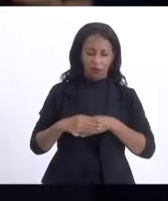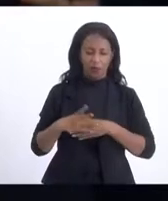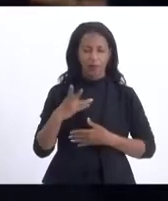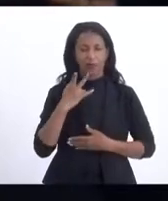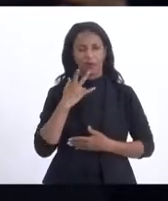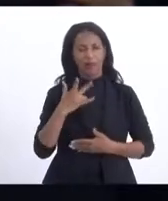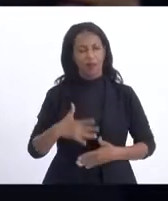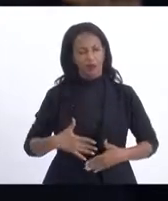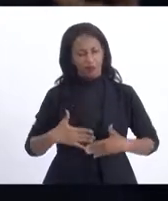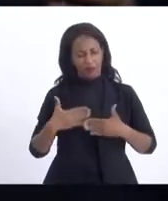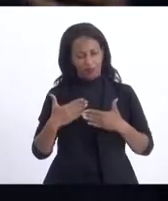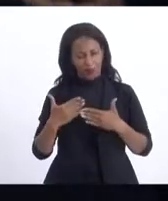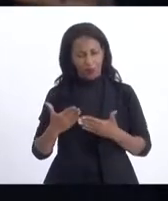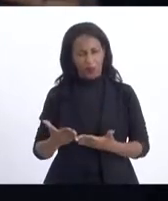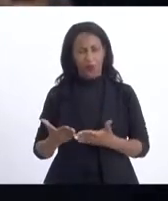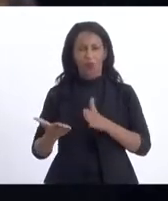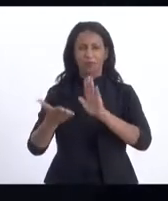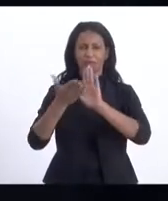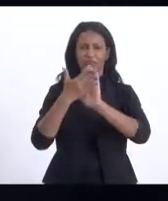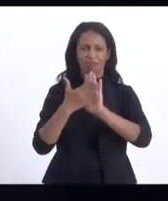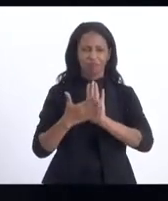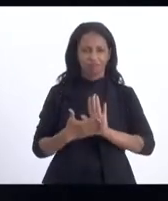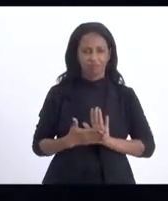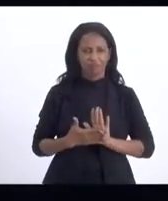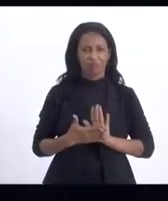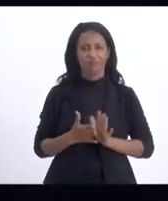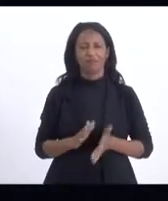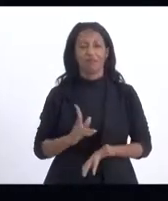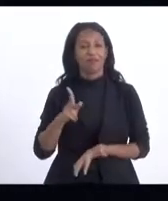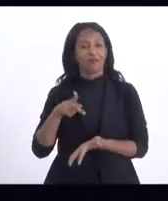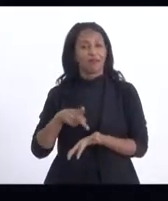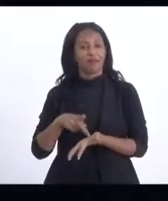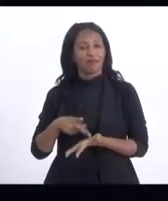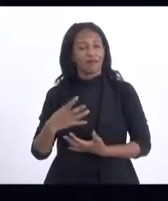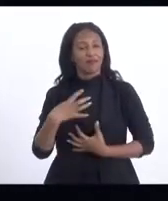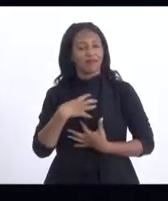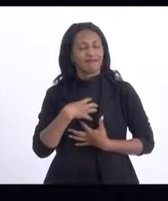ficamos honrados com tais propostas. De verdade, ficamos